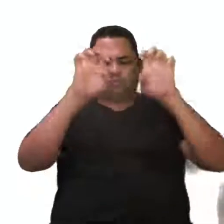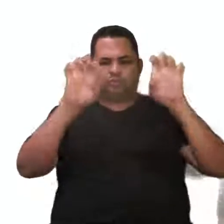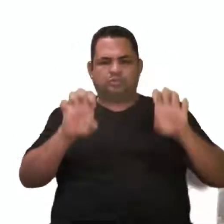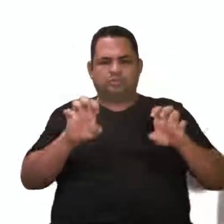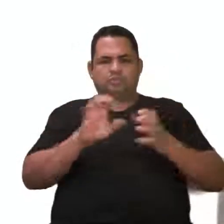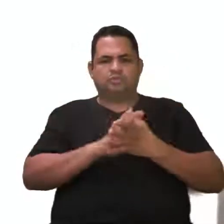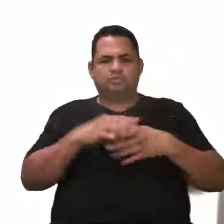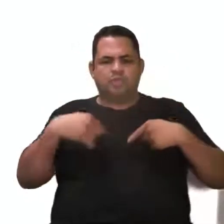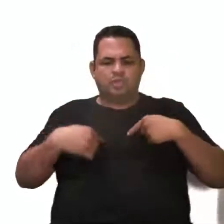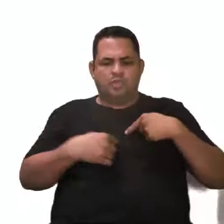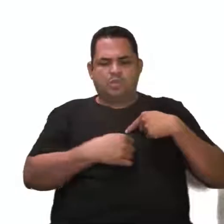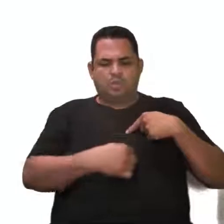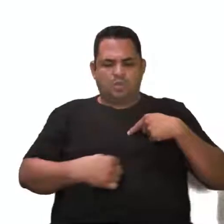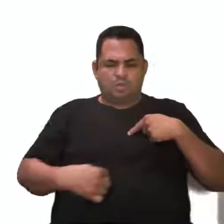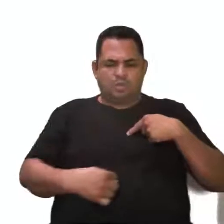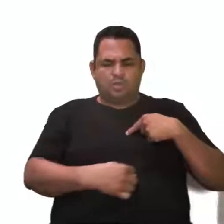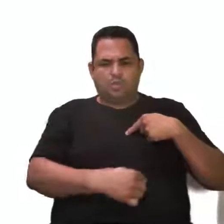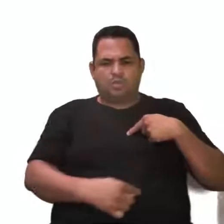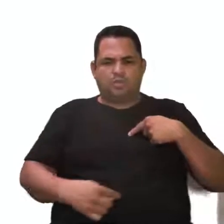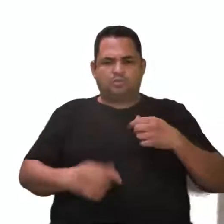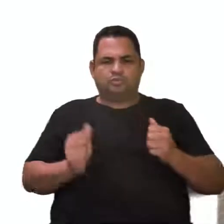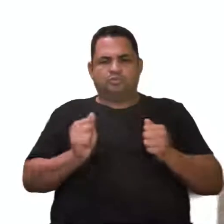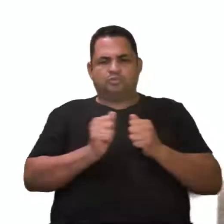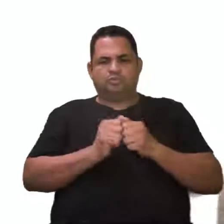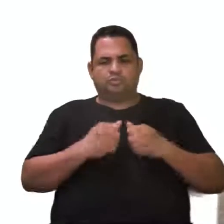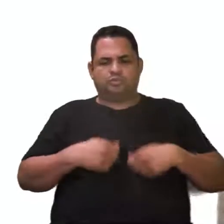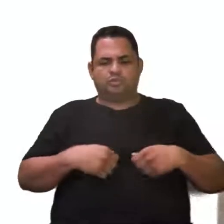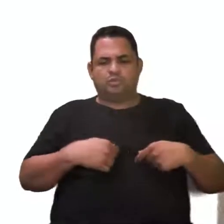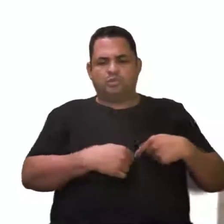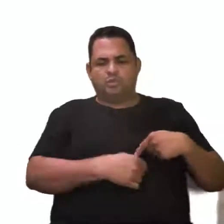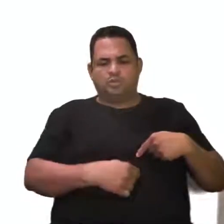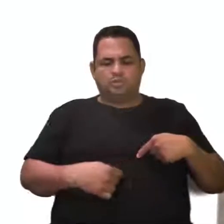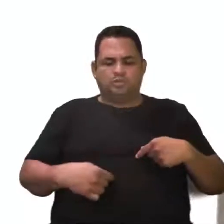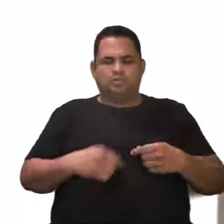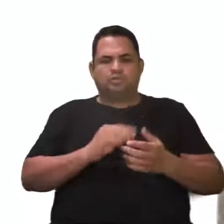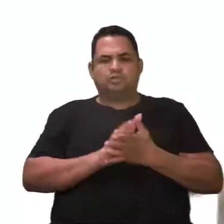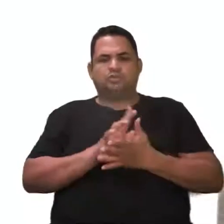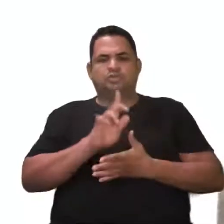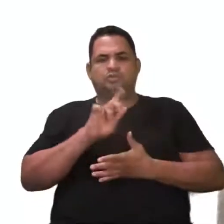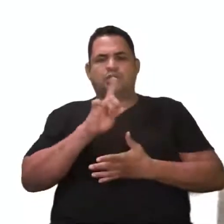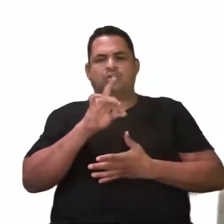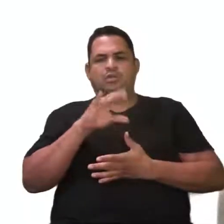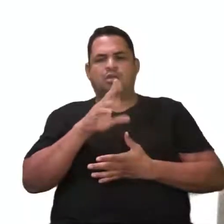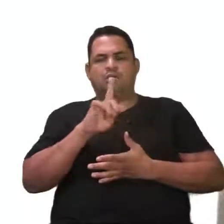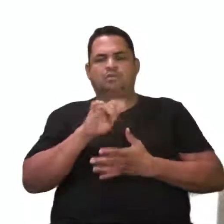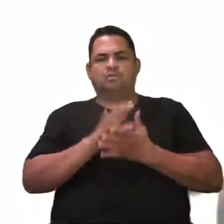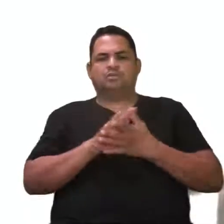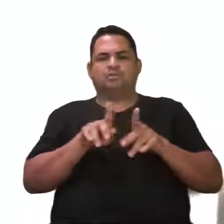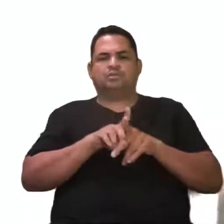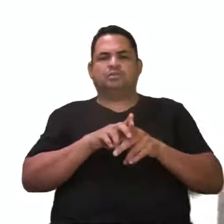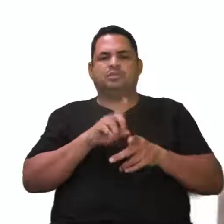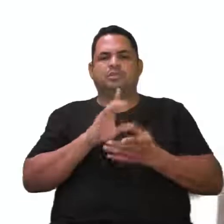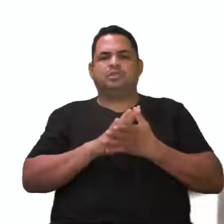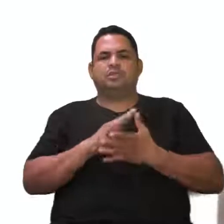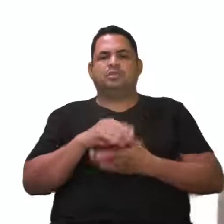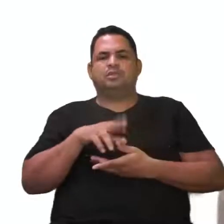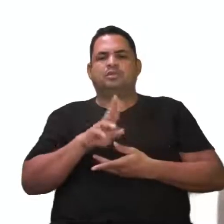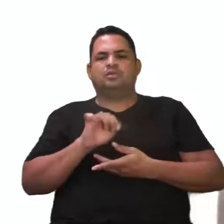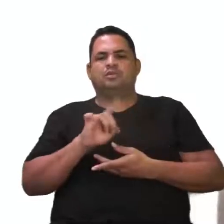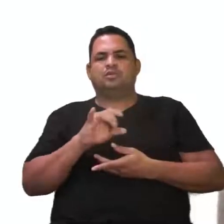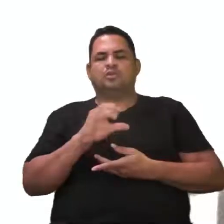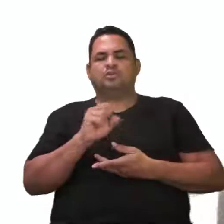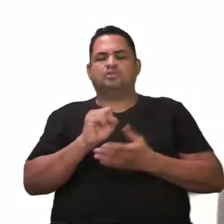do nosso intestino delgado com o nosso intestino grosso. Você sabe de que eu estou falando? Sabe? Eu creio que